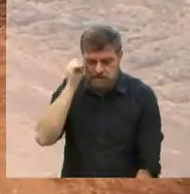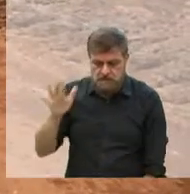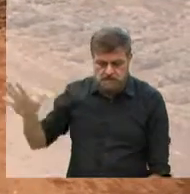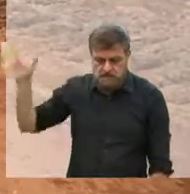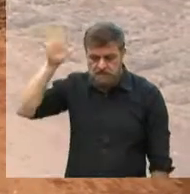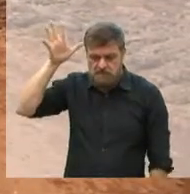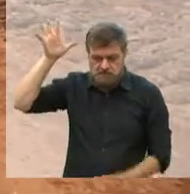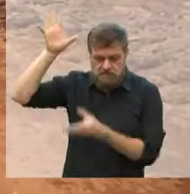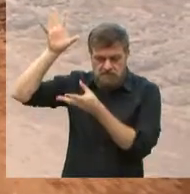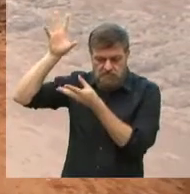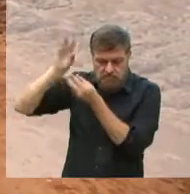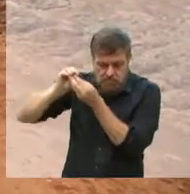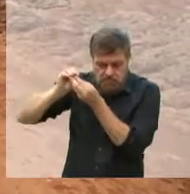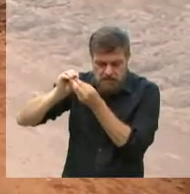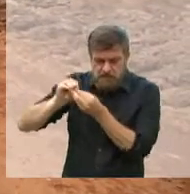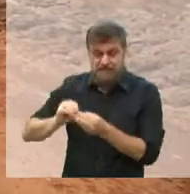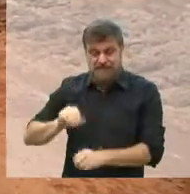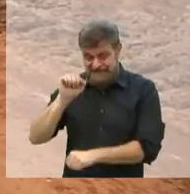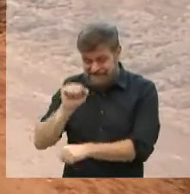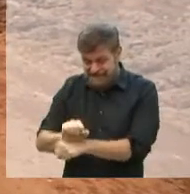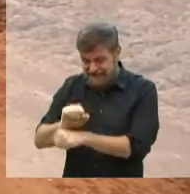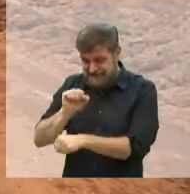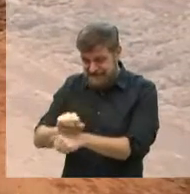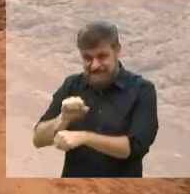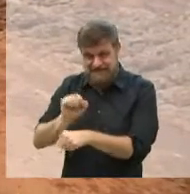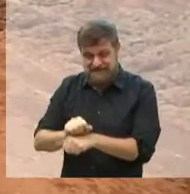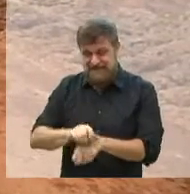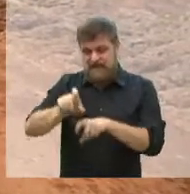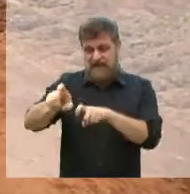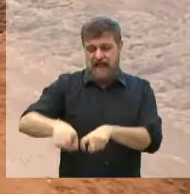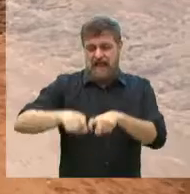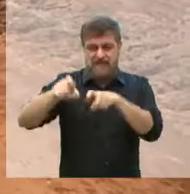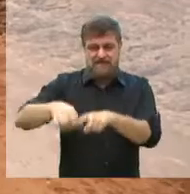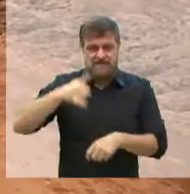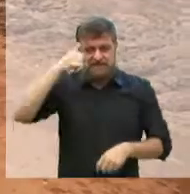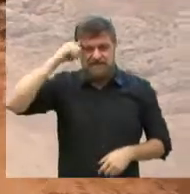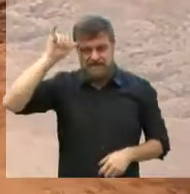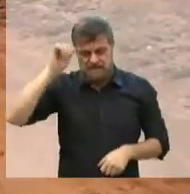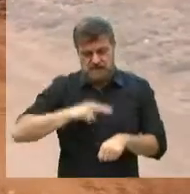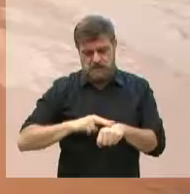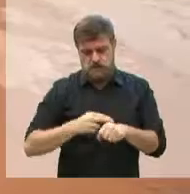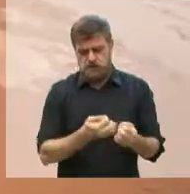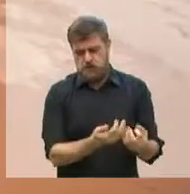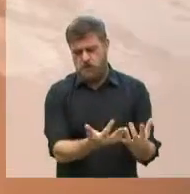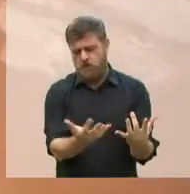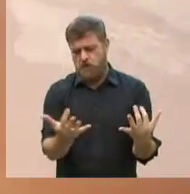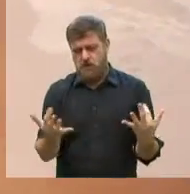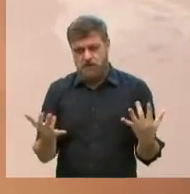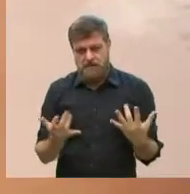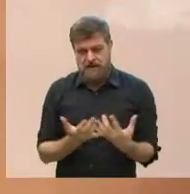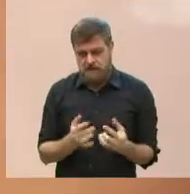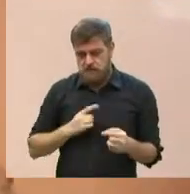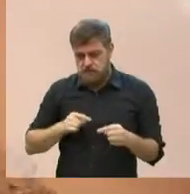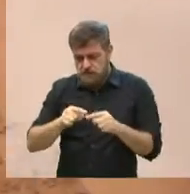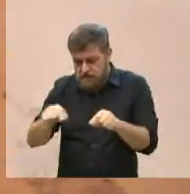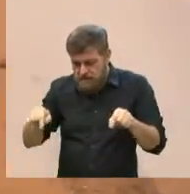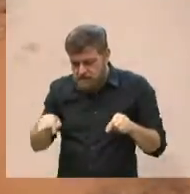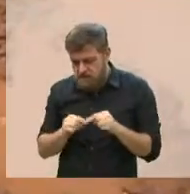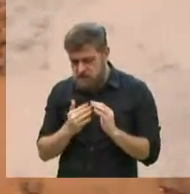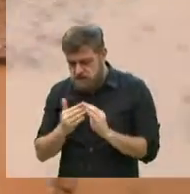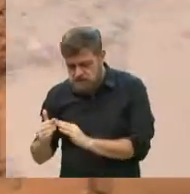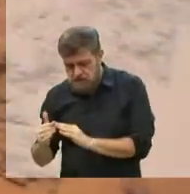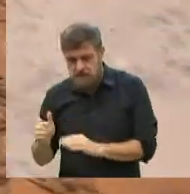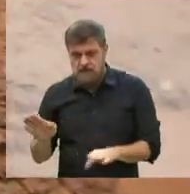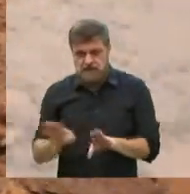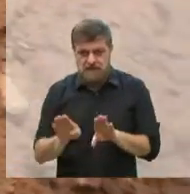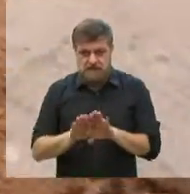sonho. E essa região ficou congelada, aquela fazenda, aquele mato, uma comunidade dentro do Campo Belo pequena, uma comunidade no